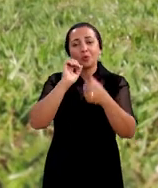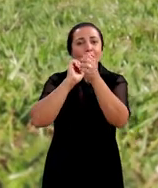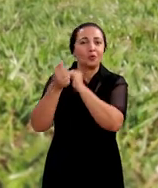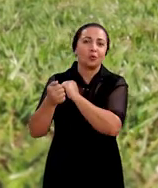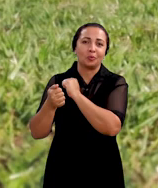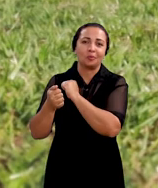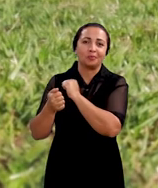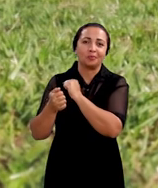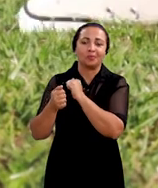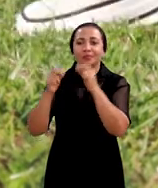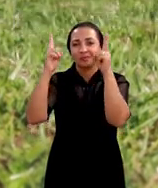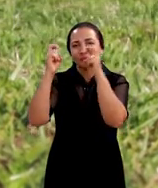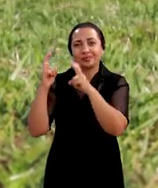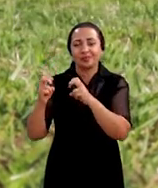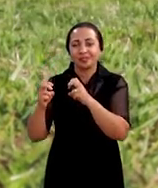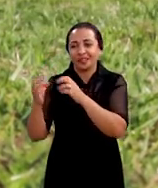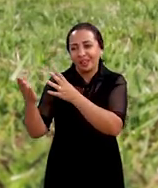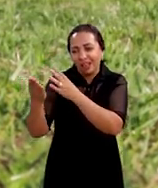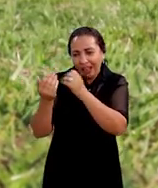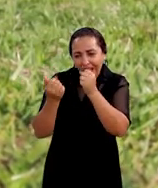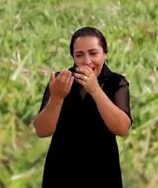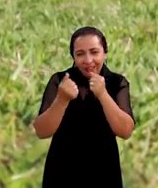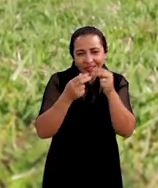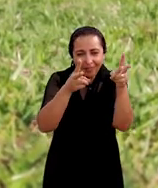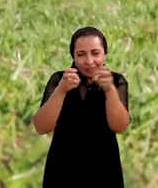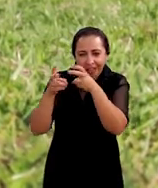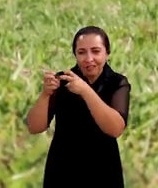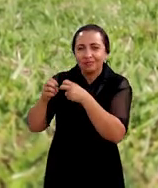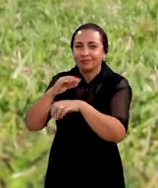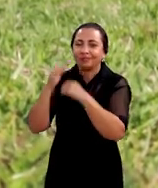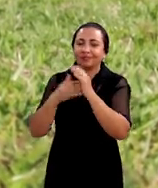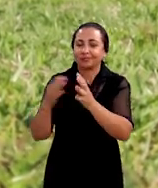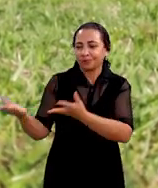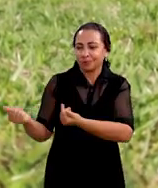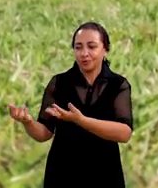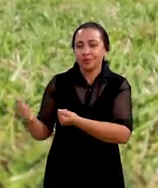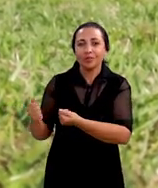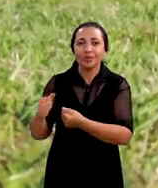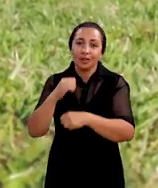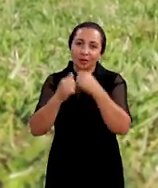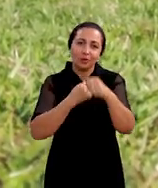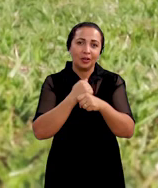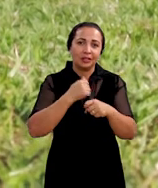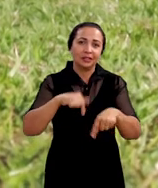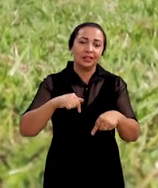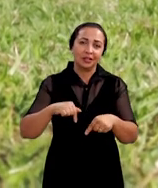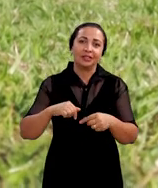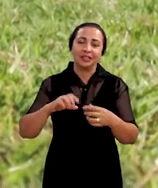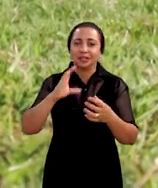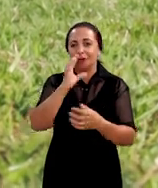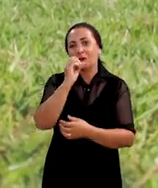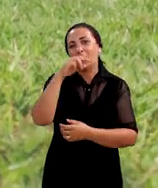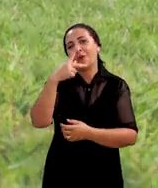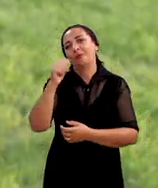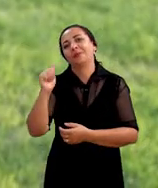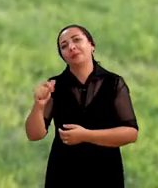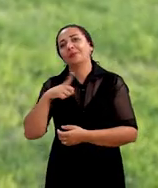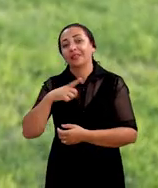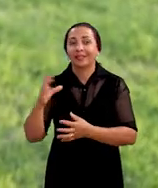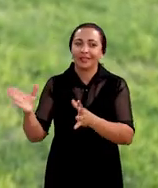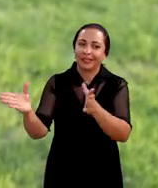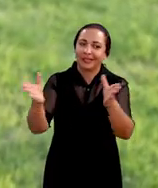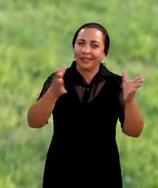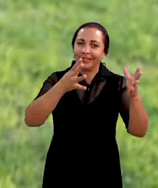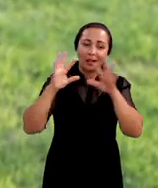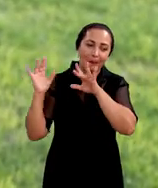uso do futebol, uma temática que atrai toda a juventude, que ainda mais num ano como esse ano de Copa, né,